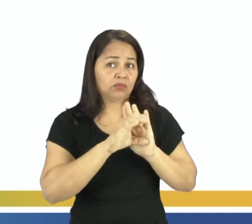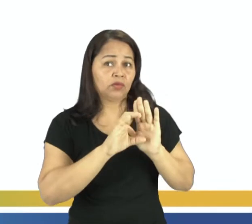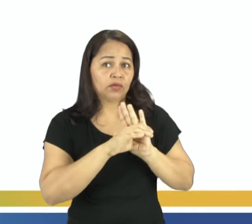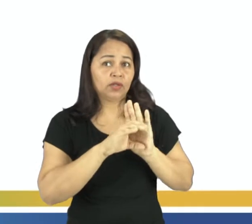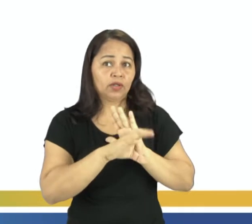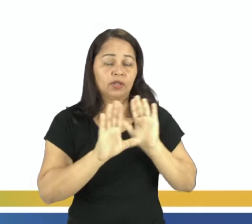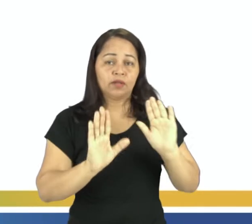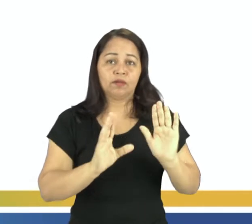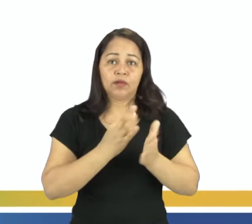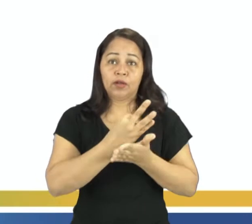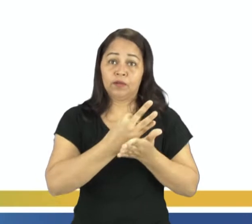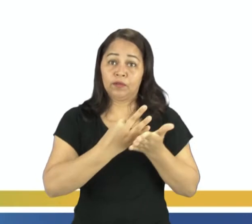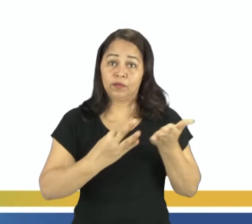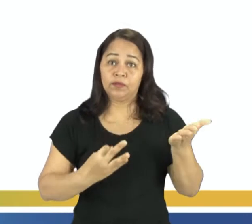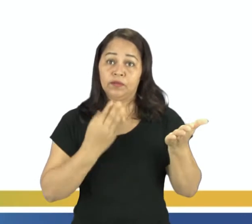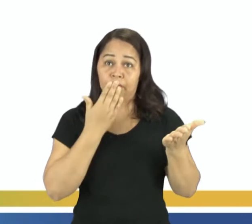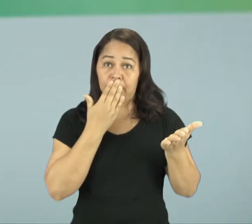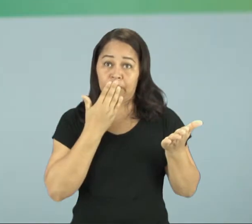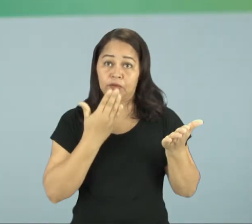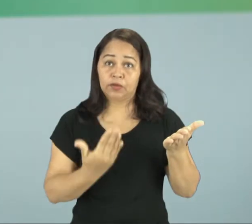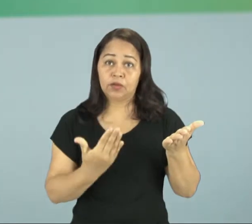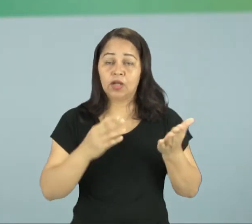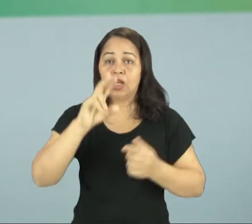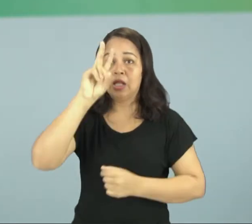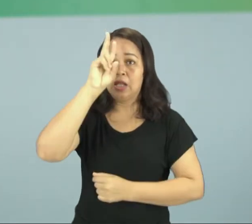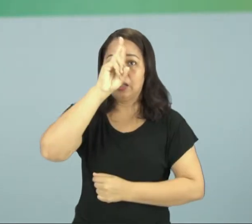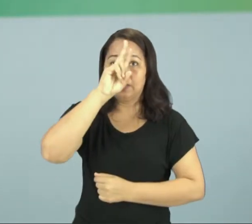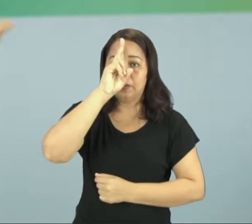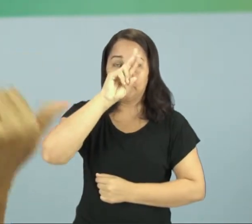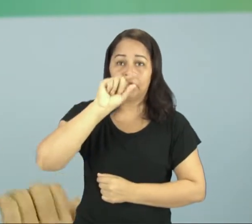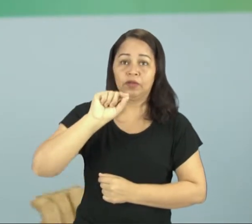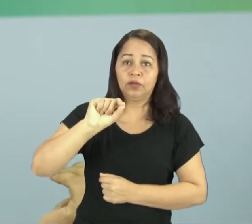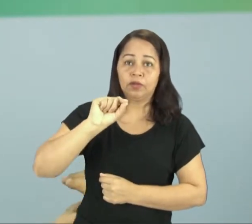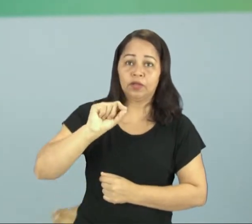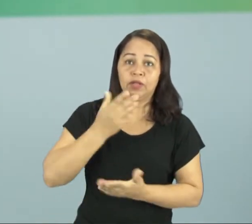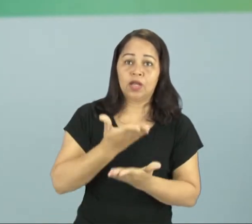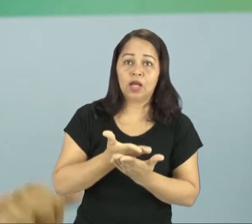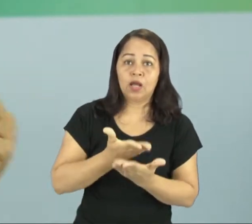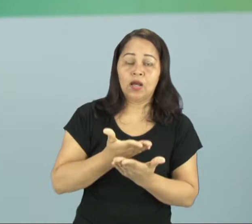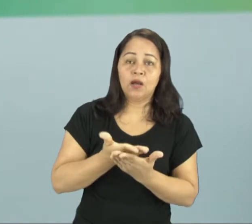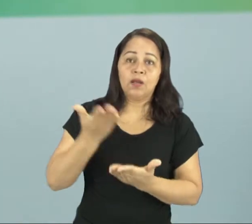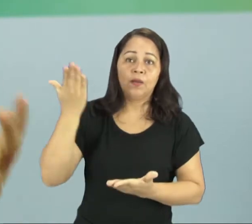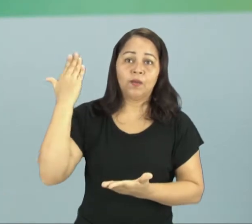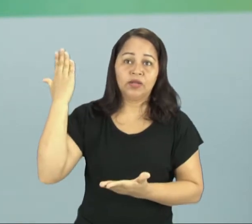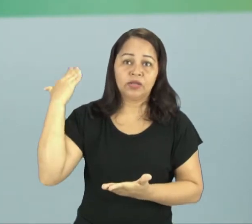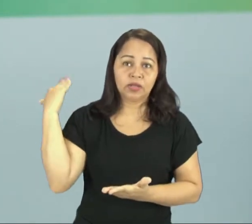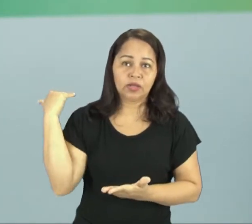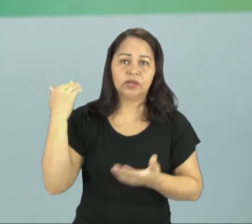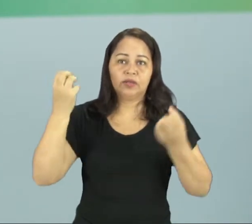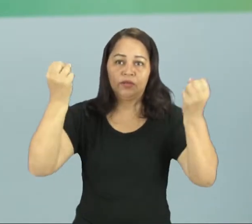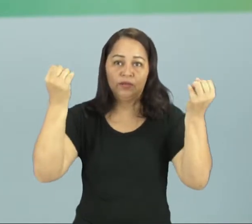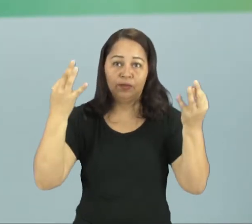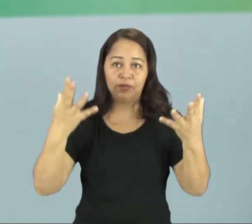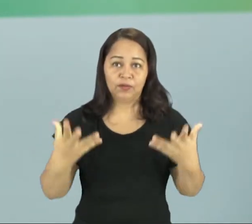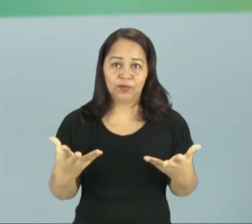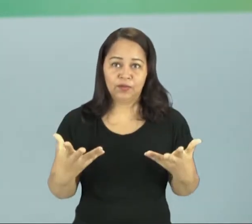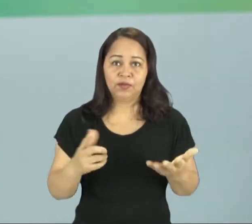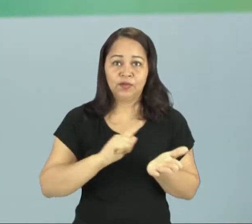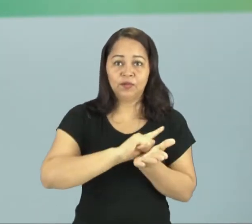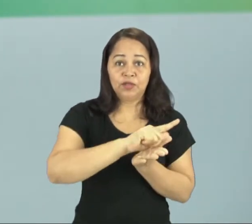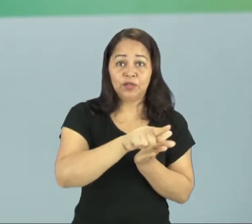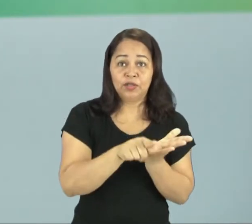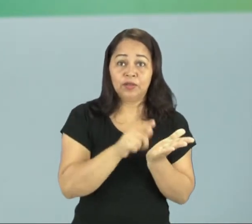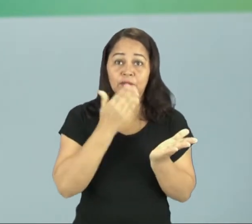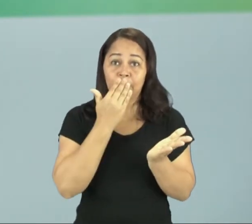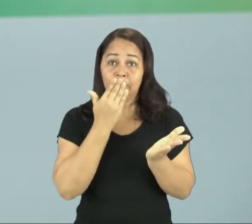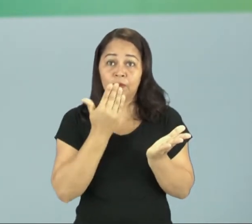tipo textual, né? Lembrando que na aula passada nós falamos sobre gêneros e tipos. Então, a